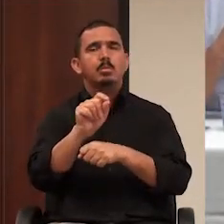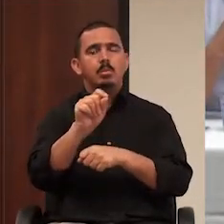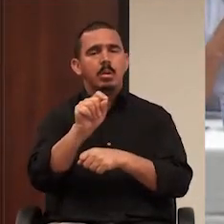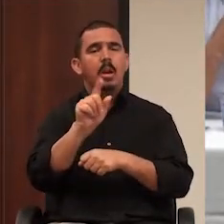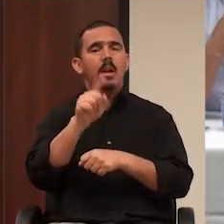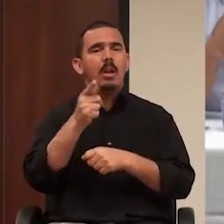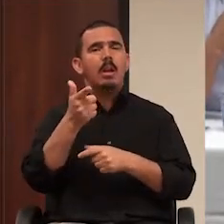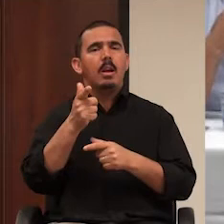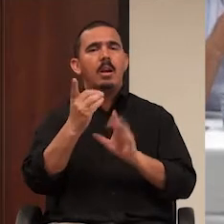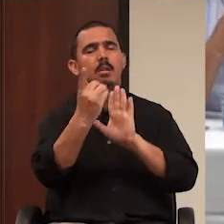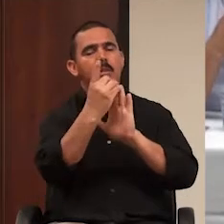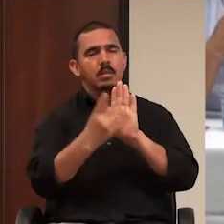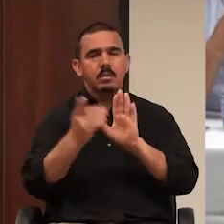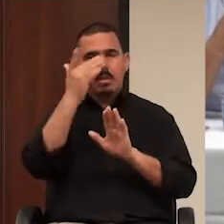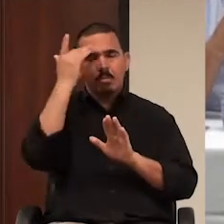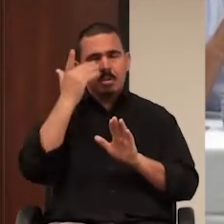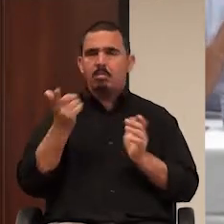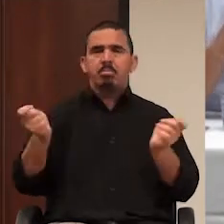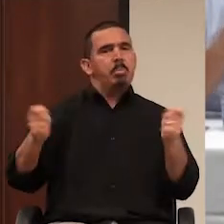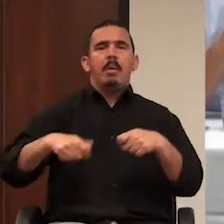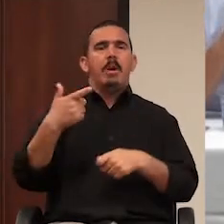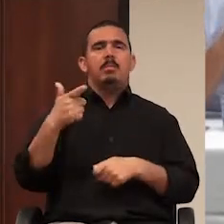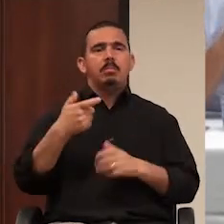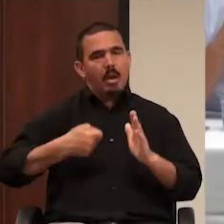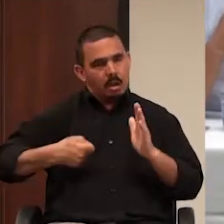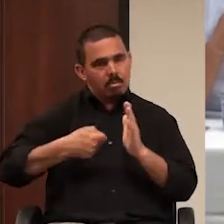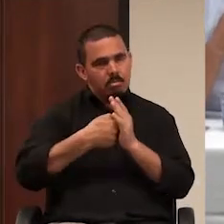da declaração da incapacidade e da curatela. Então, assim,